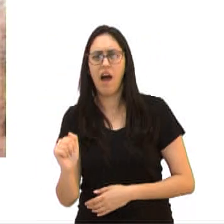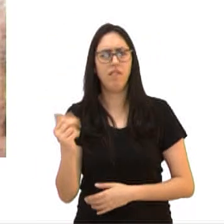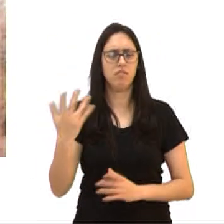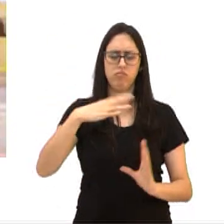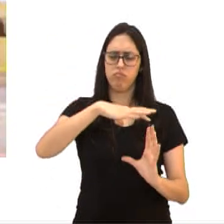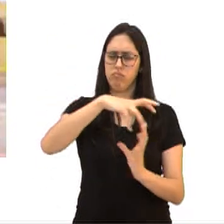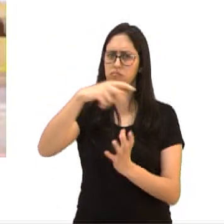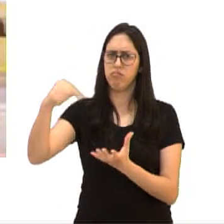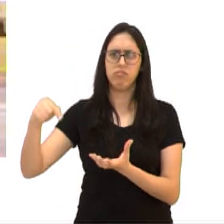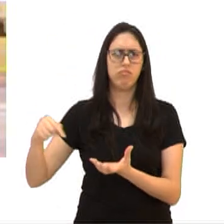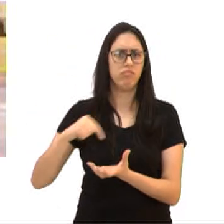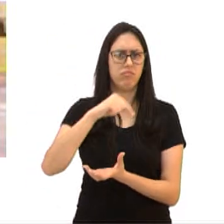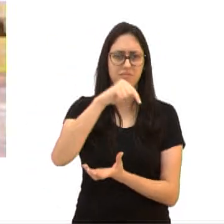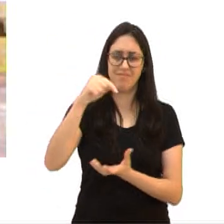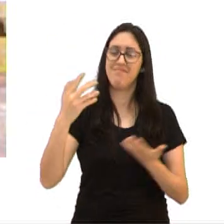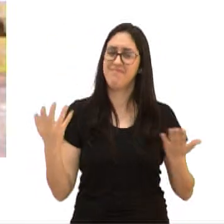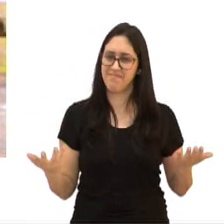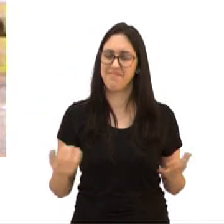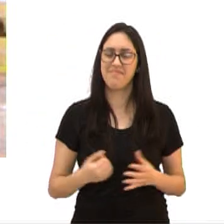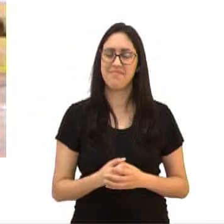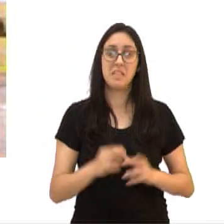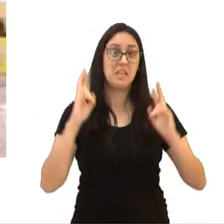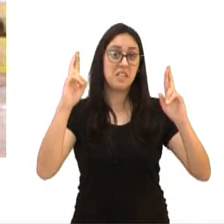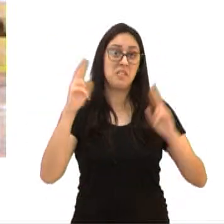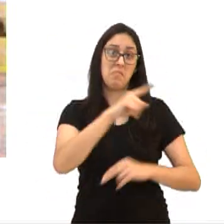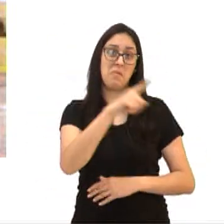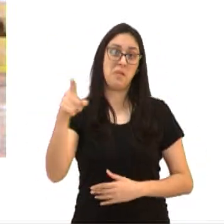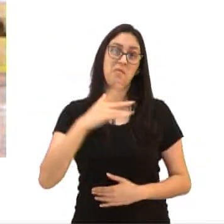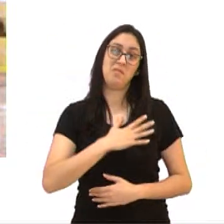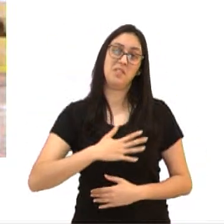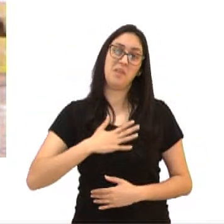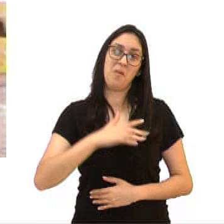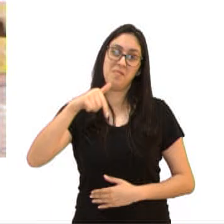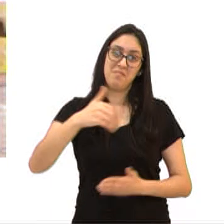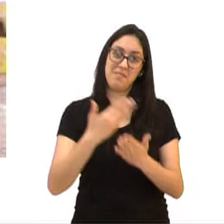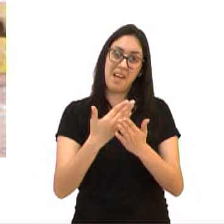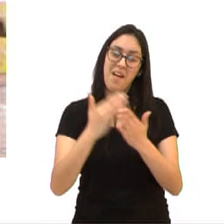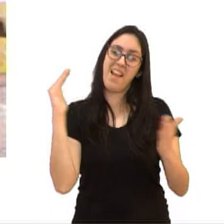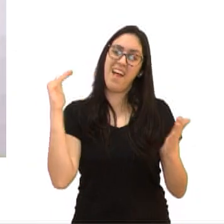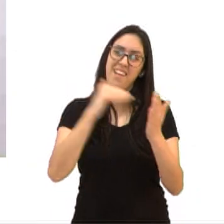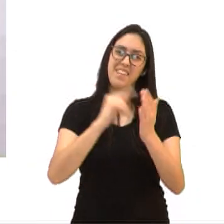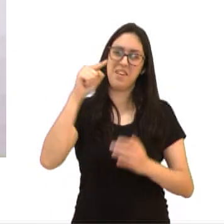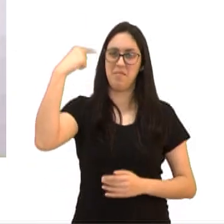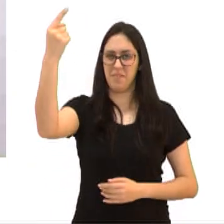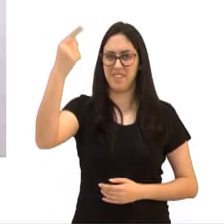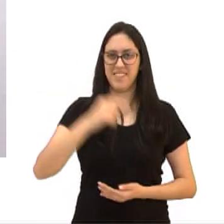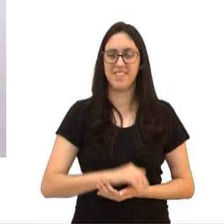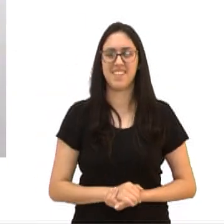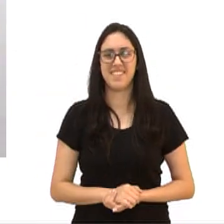e oriental. Espero que vocês tenham gostado da nossa aula e até a próxima!